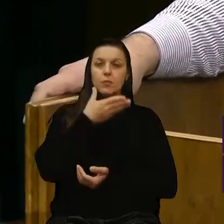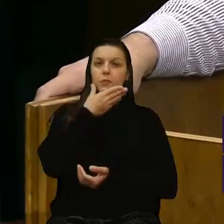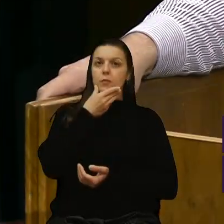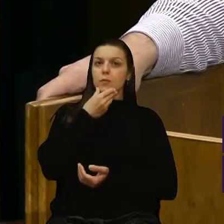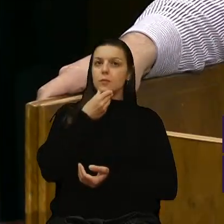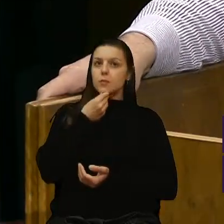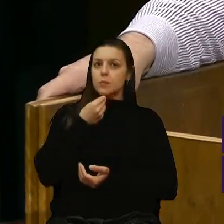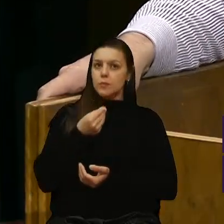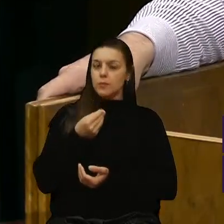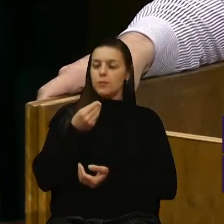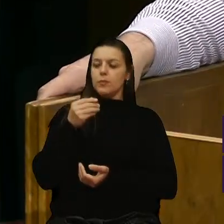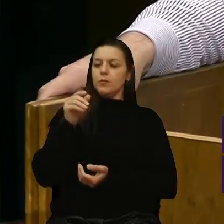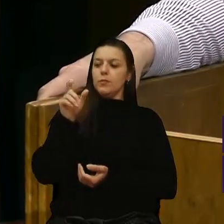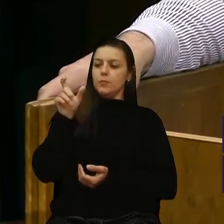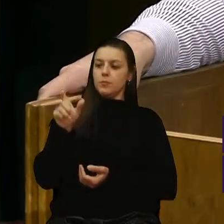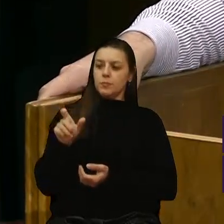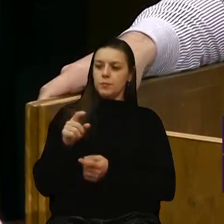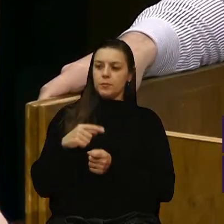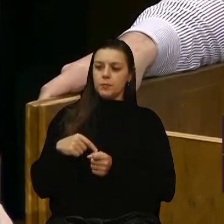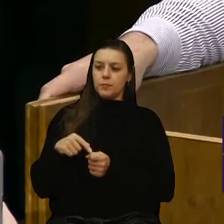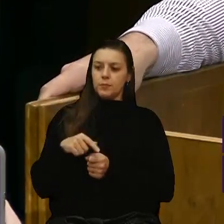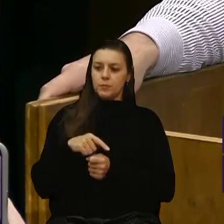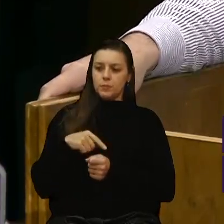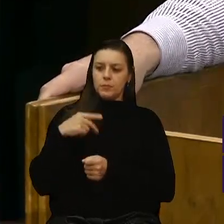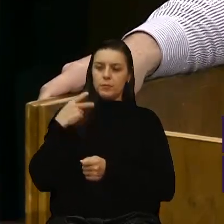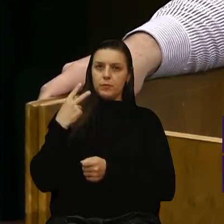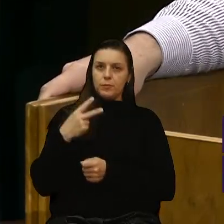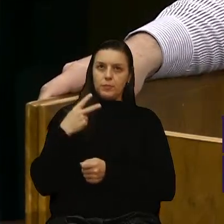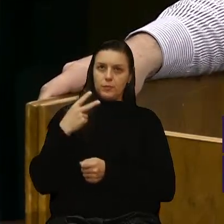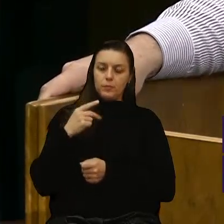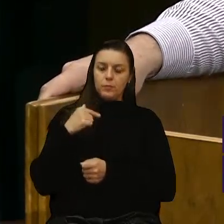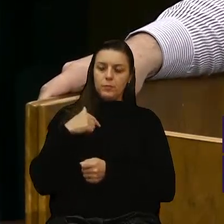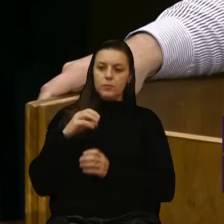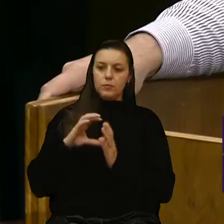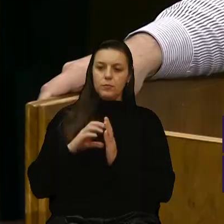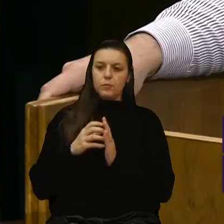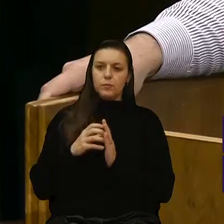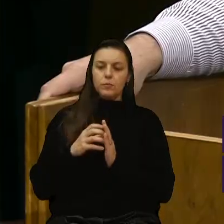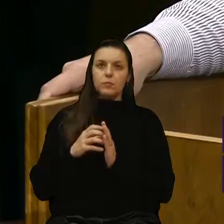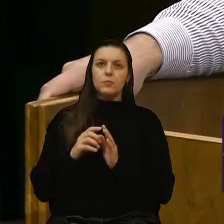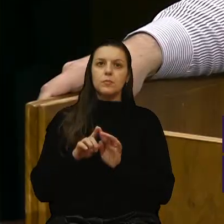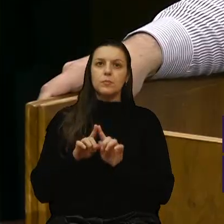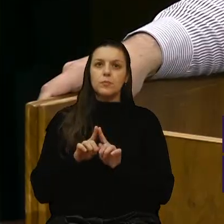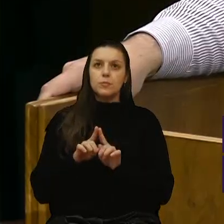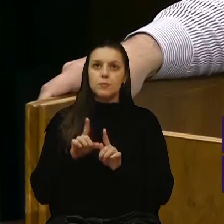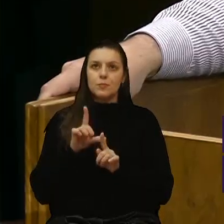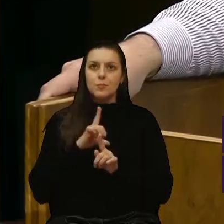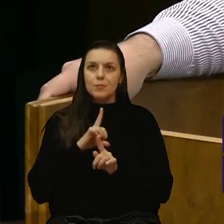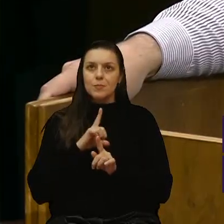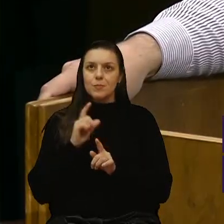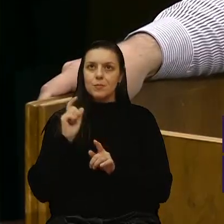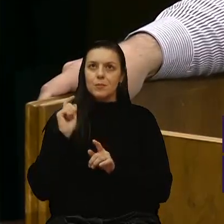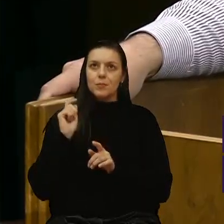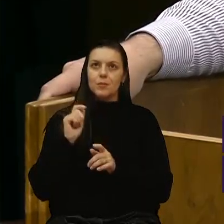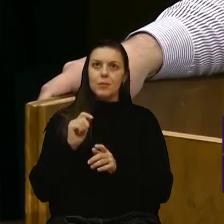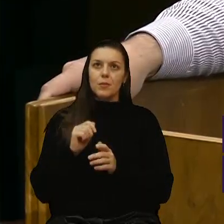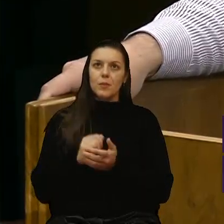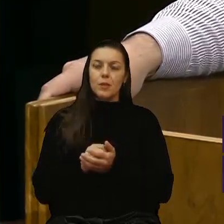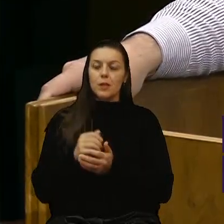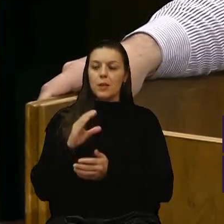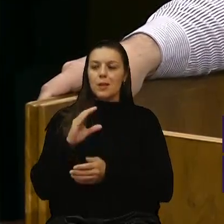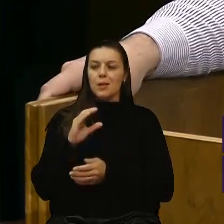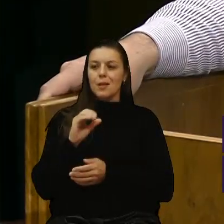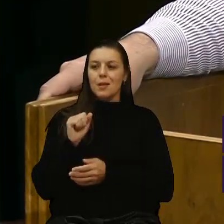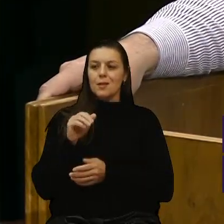nossa cidade, vereador desse parlamento, que teve o seu mandato cassado de